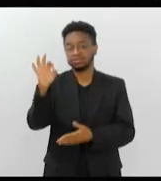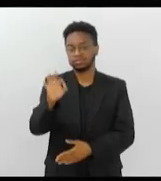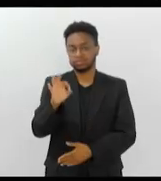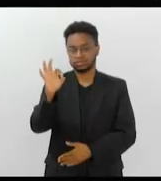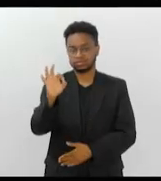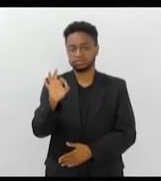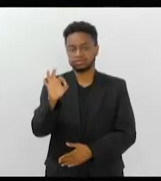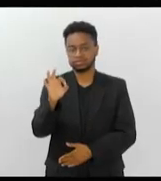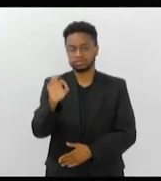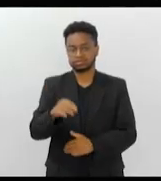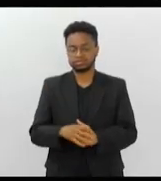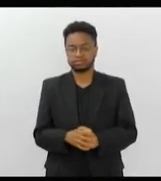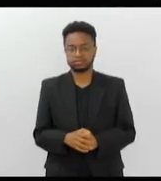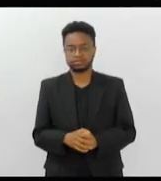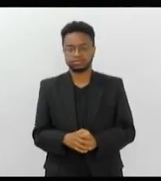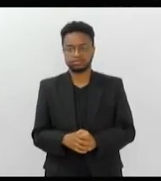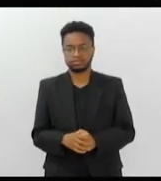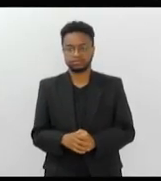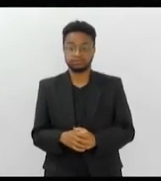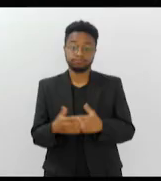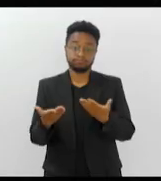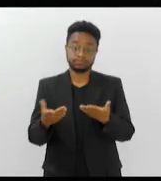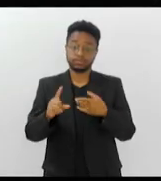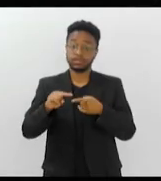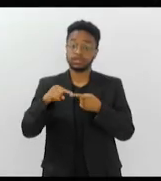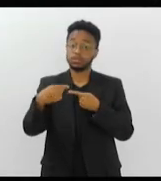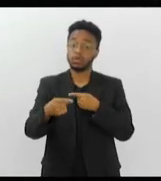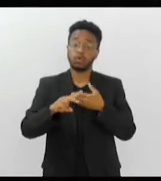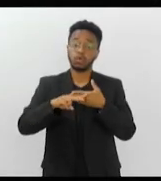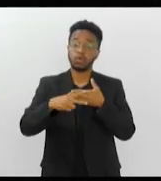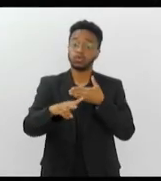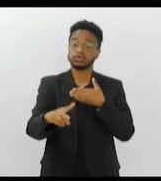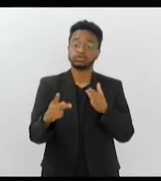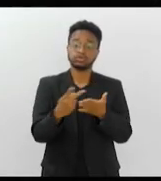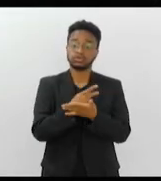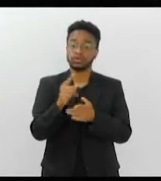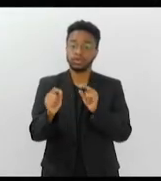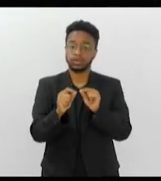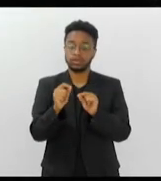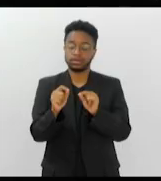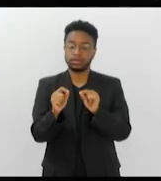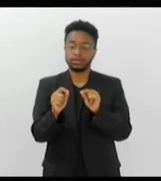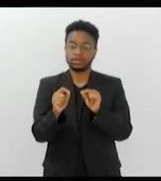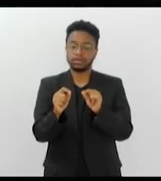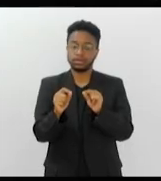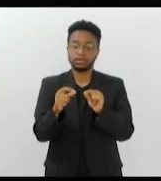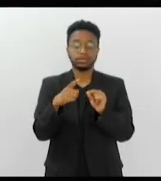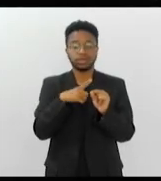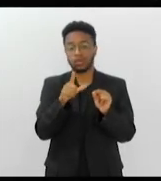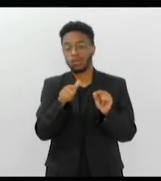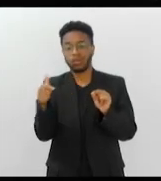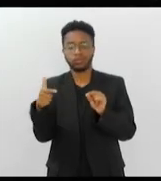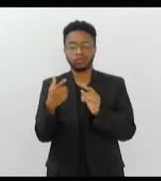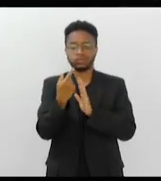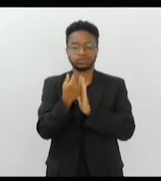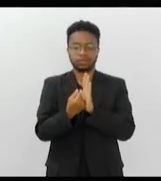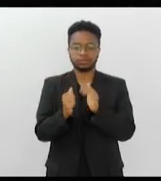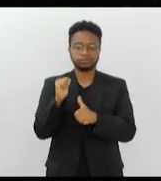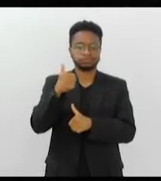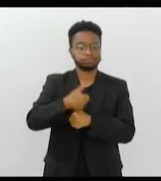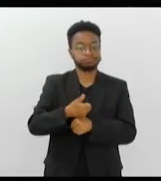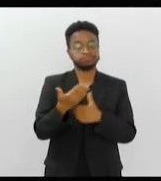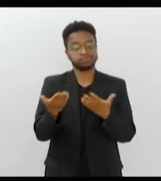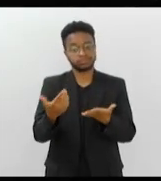70%. Por via de consequência, foi executado um outro orçamento. Então,